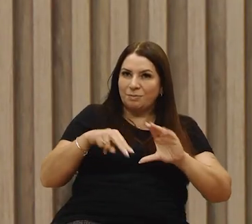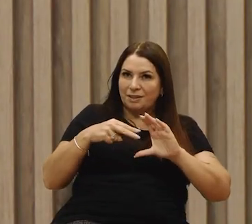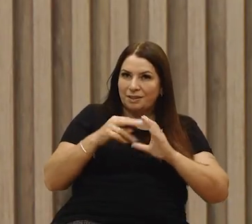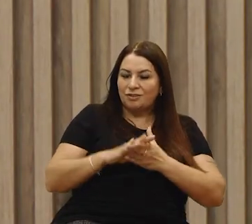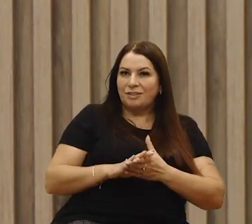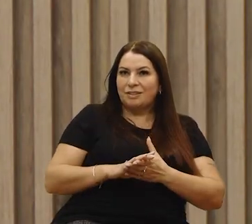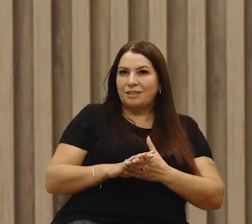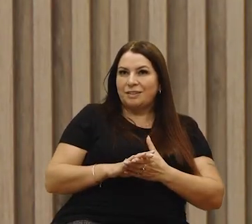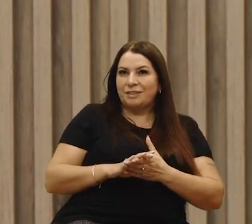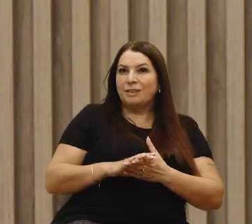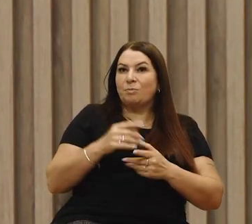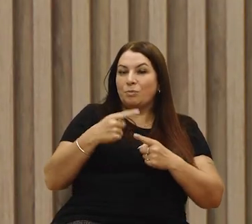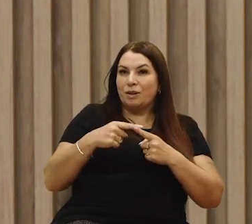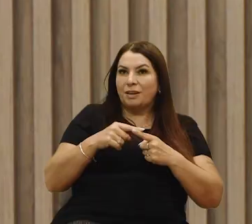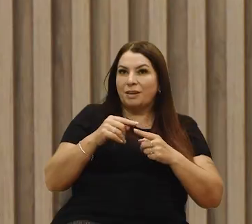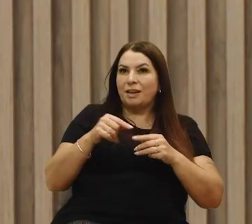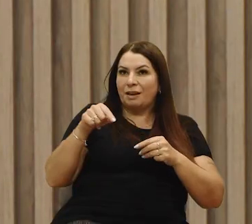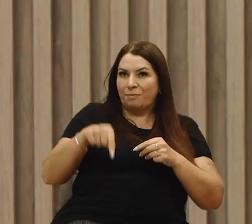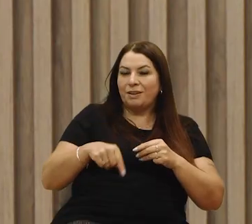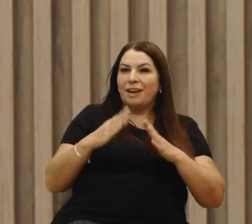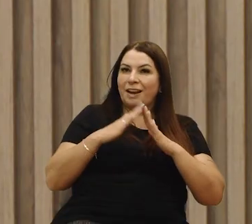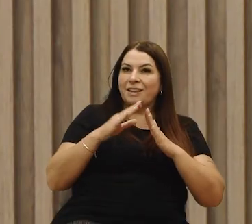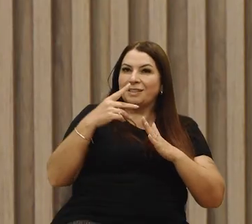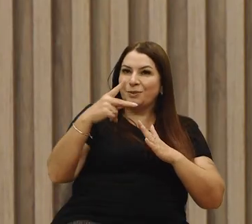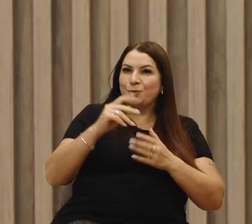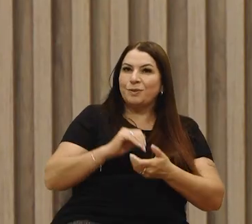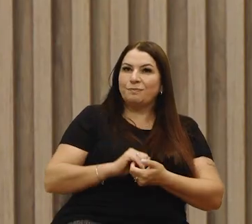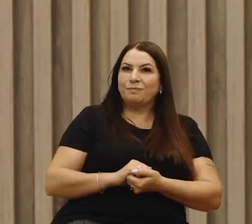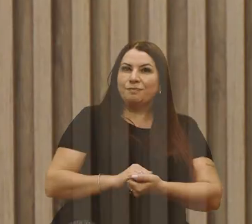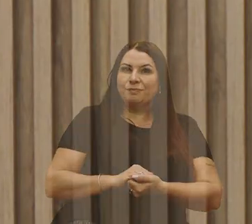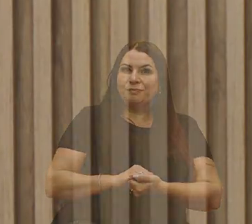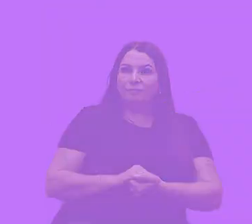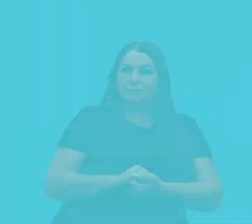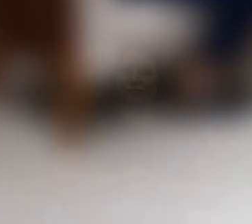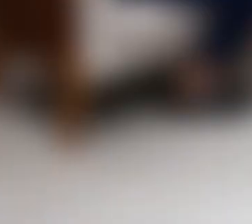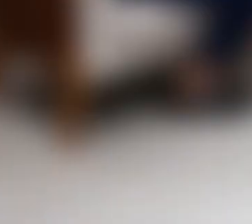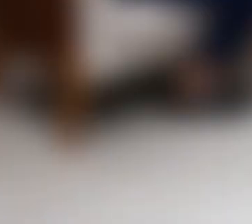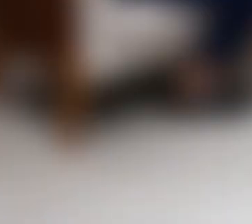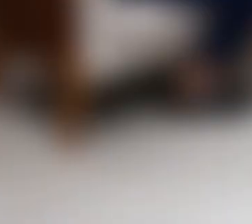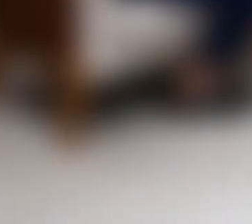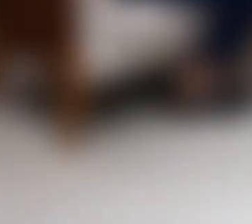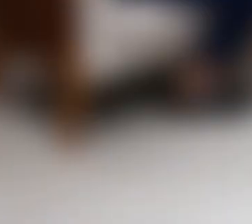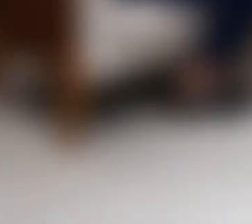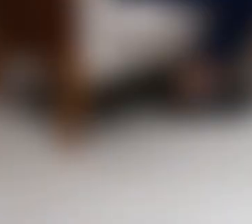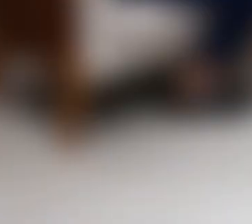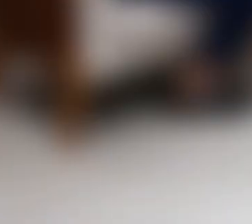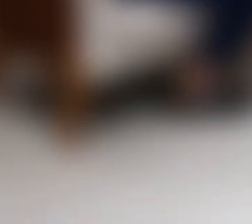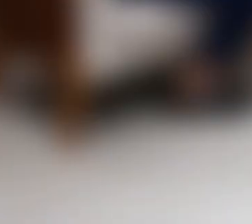Câmara Caxias, porque aqui a casa é sua.